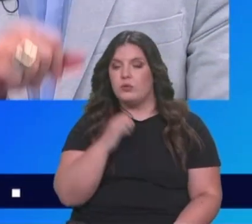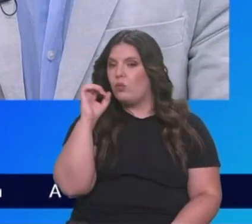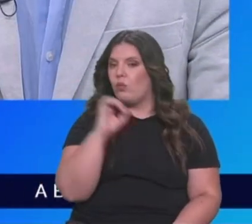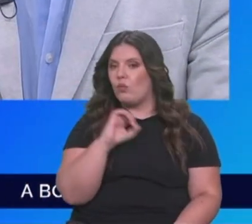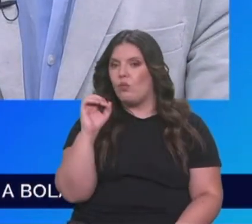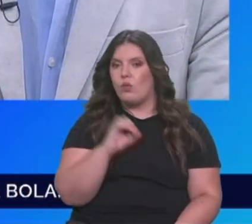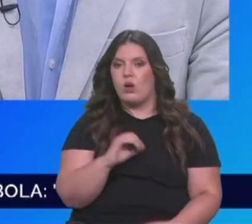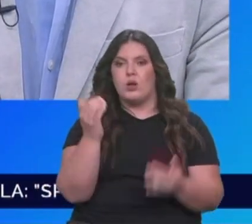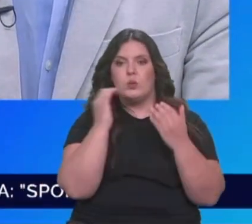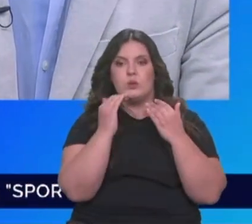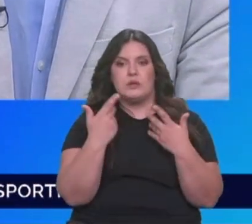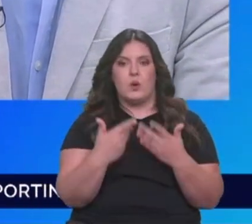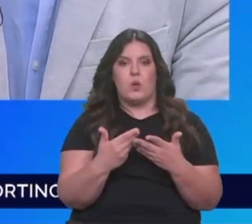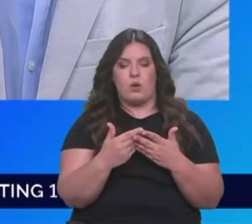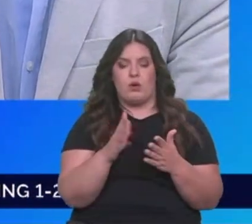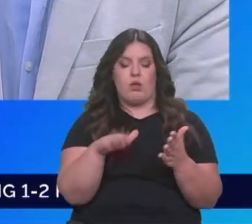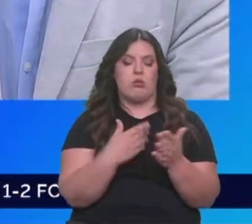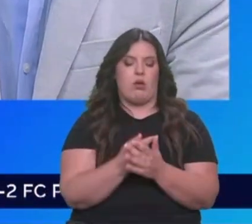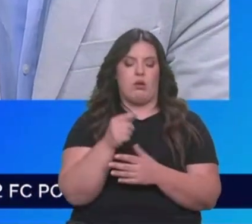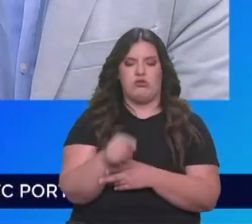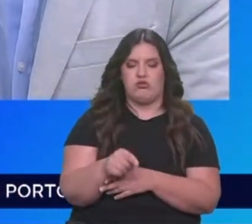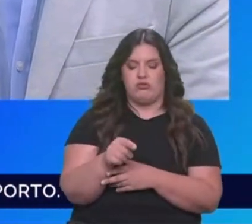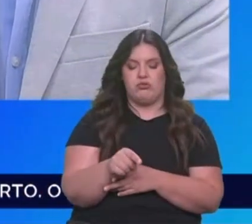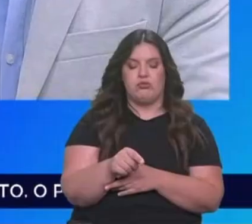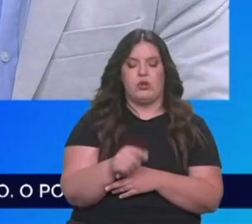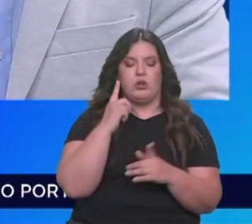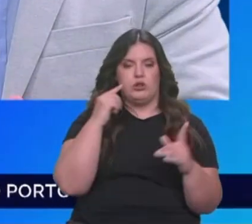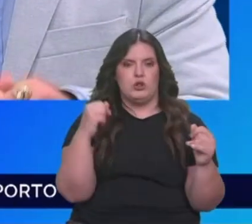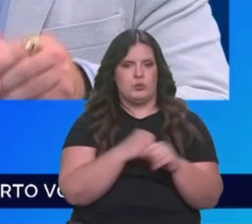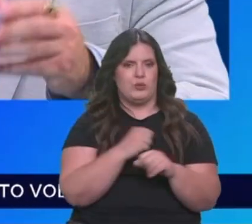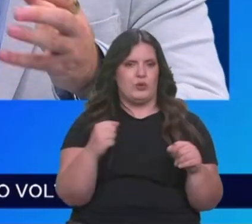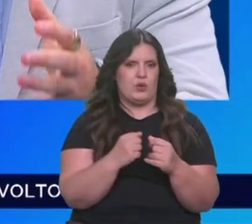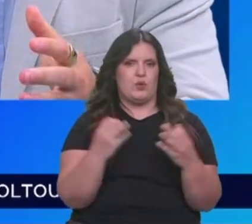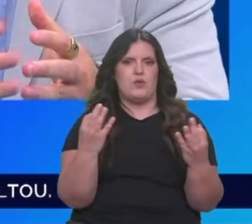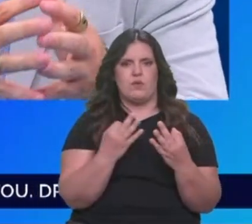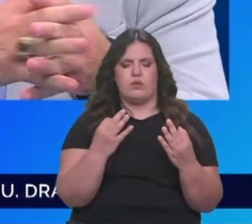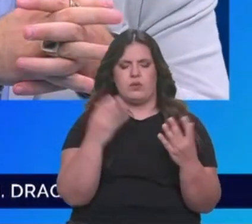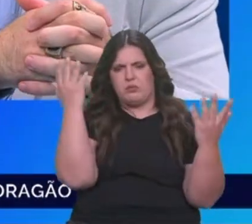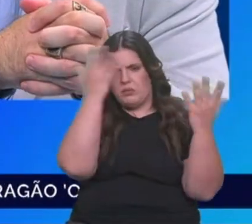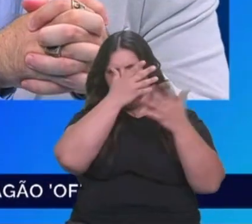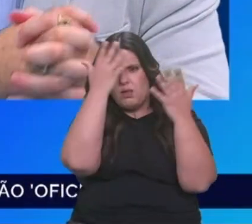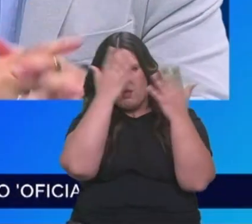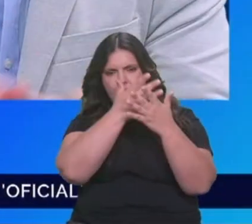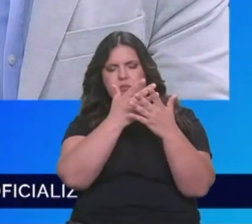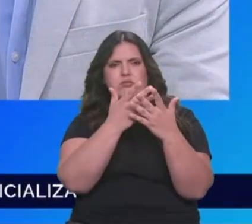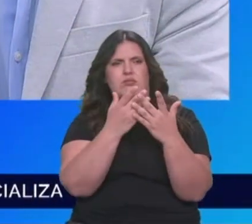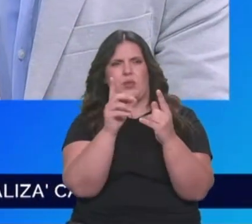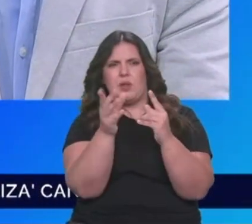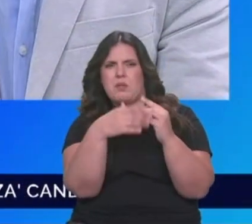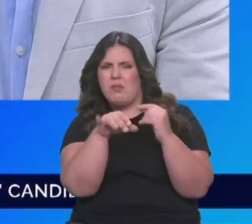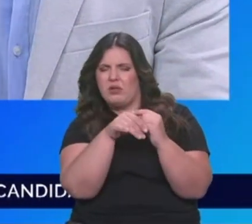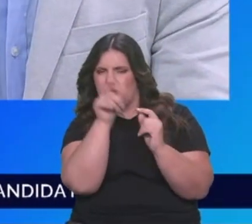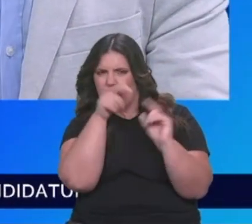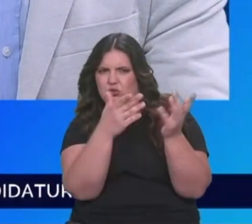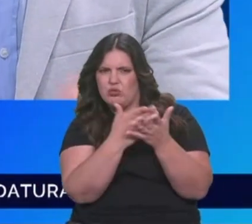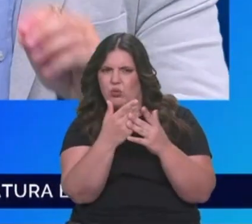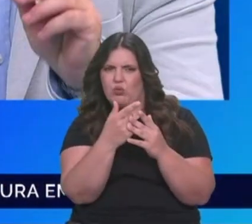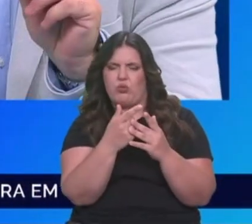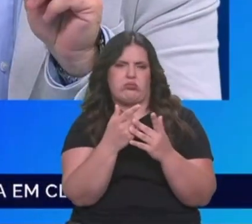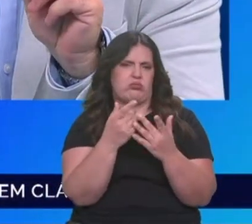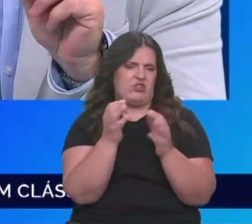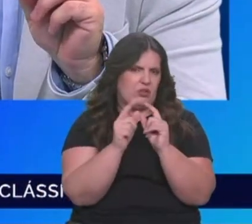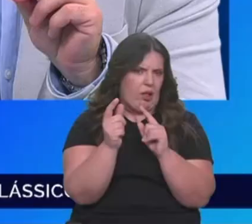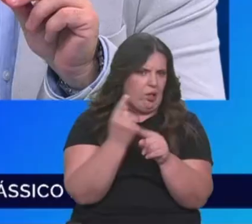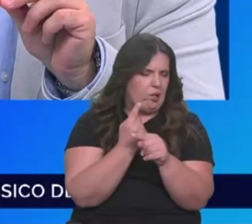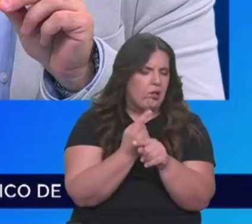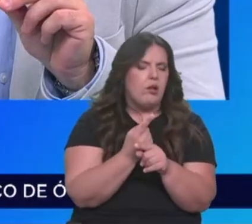A notícia de agora, que nos traz esta explosão, é, no fundo, baralhar um bocadinho mais os astrónomos. Porque, para além